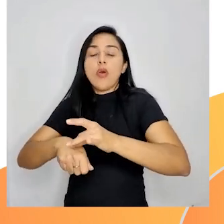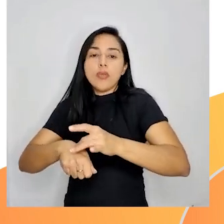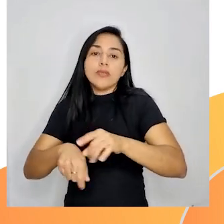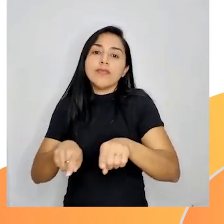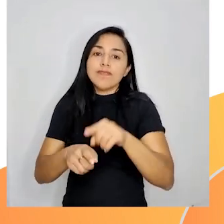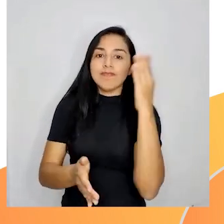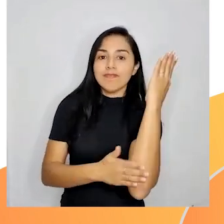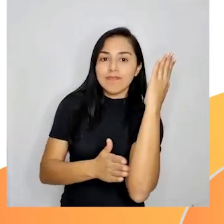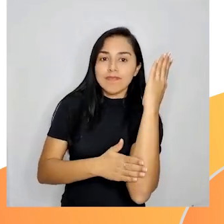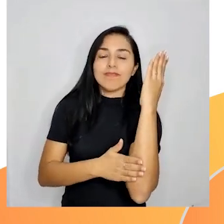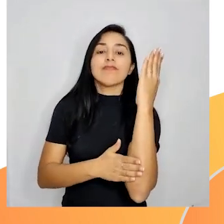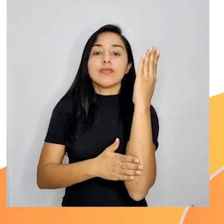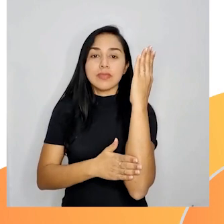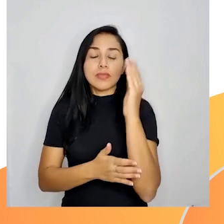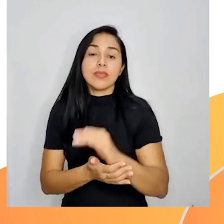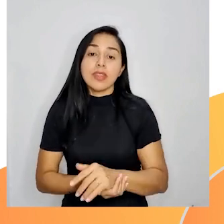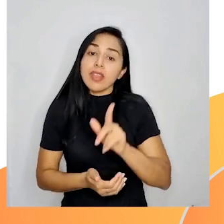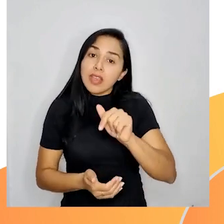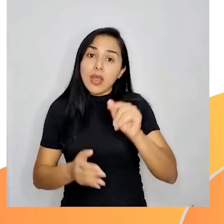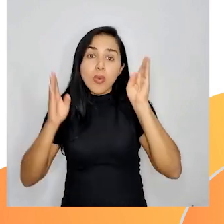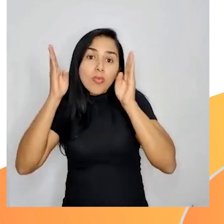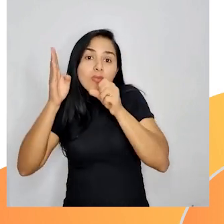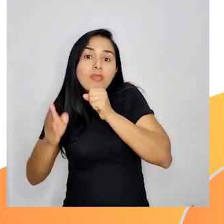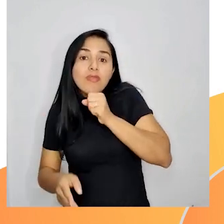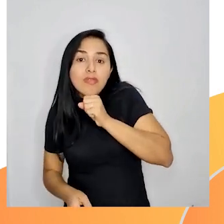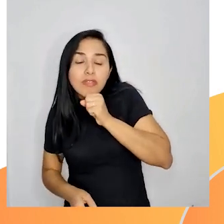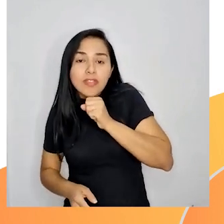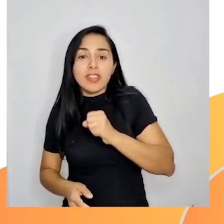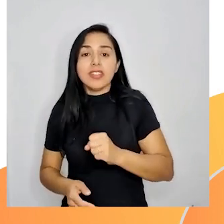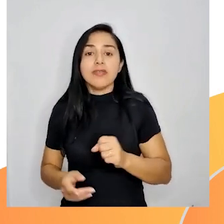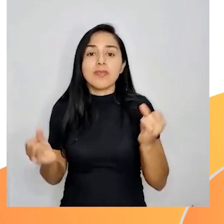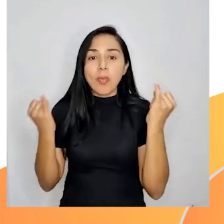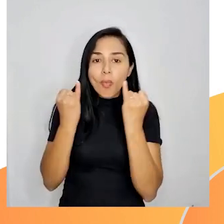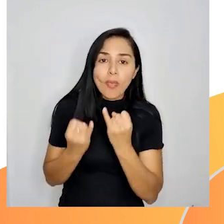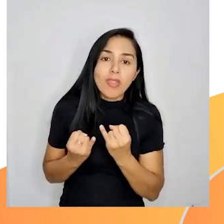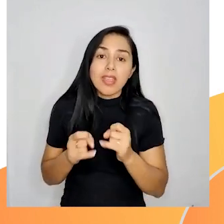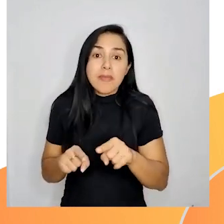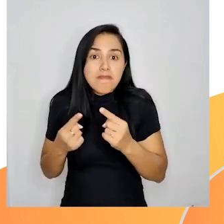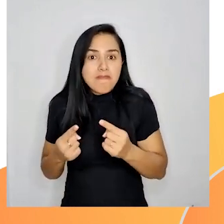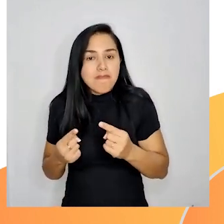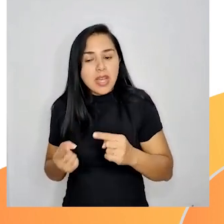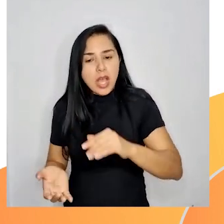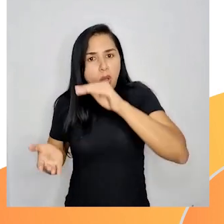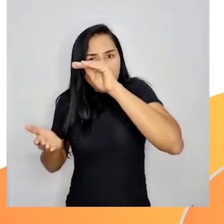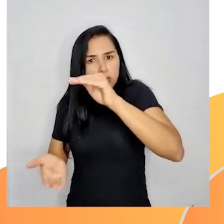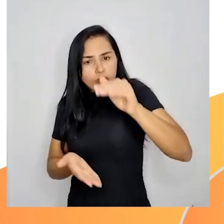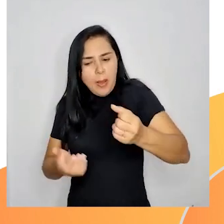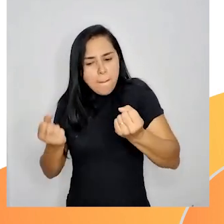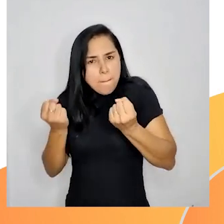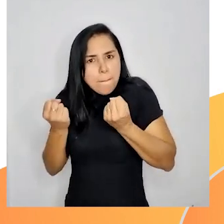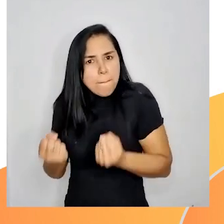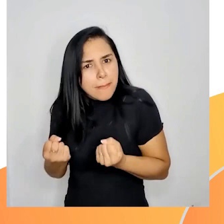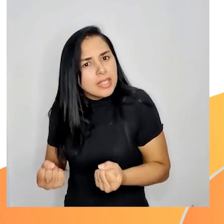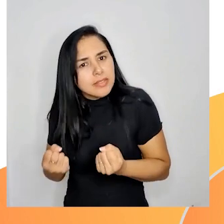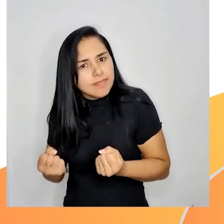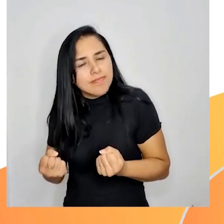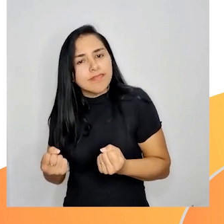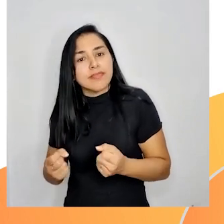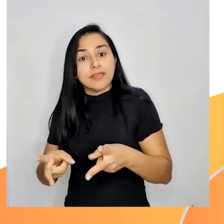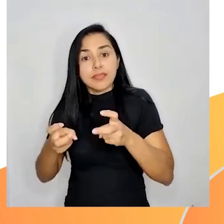velhos, mas mesmo assim eles carregam sacos pesados de lenha. A ninhagem é toda